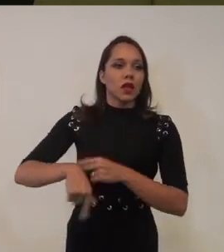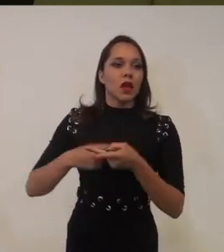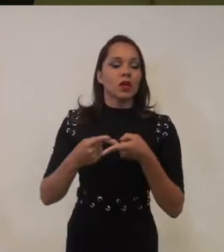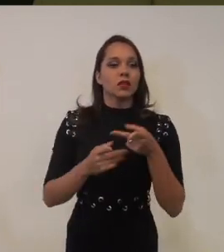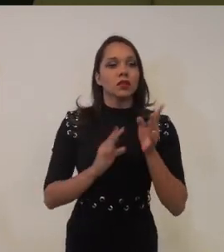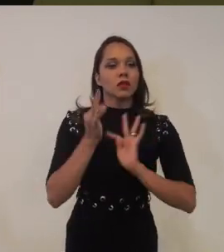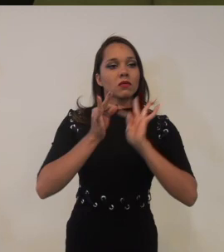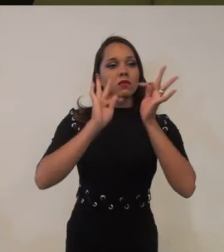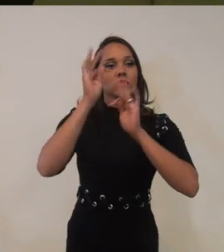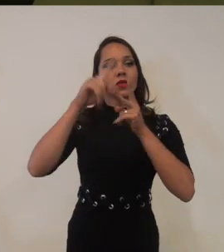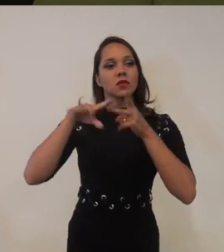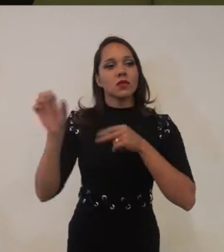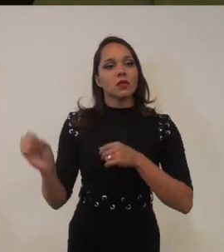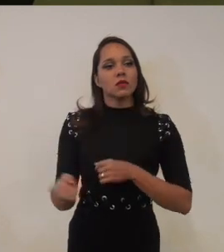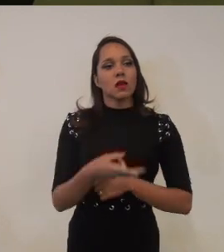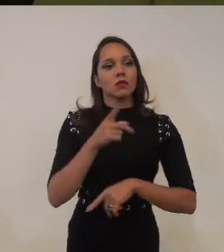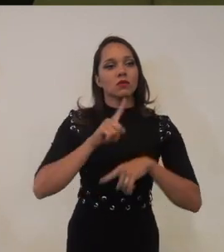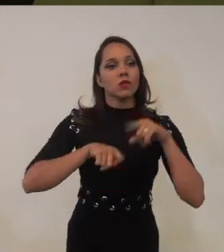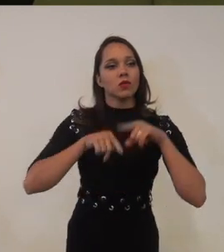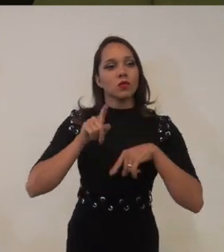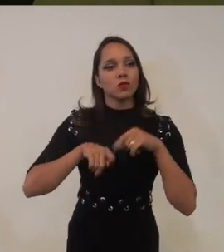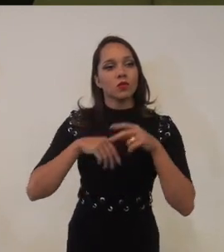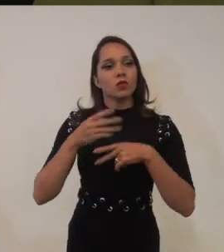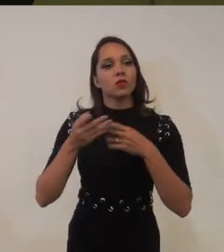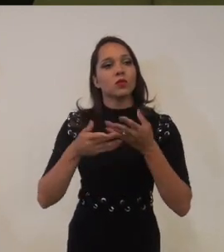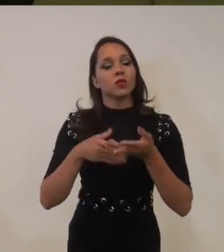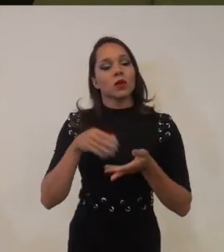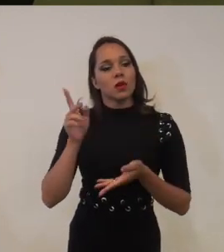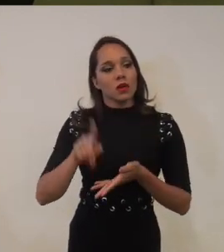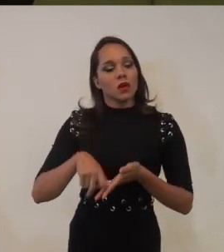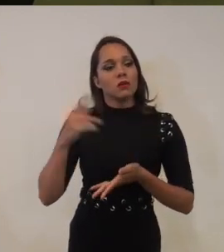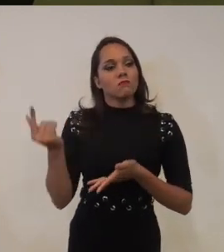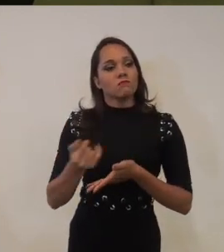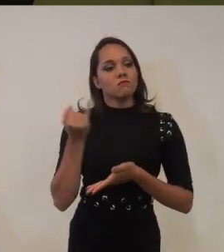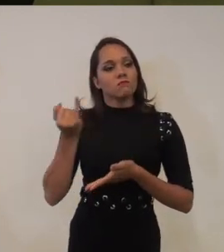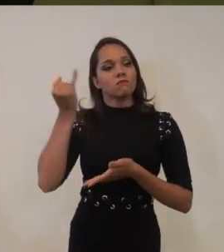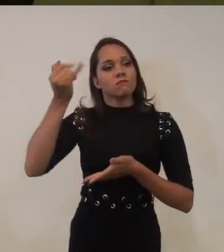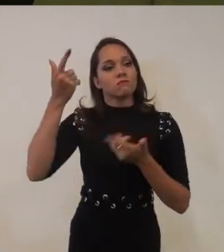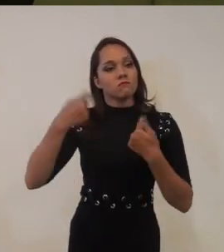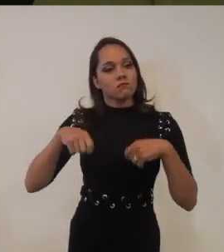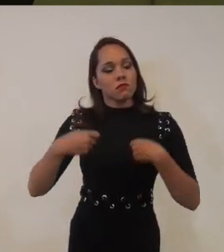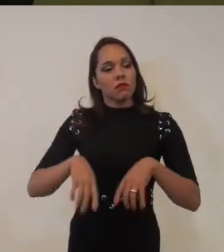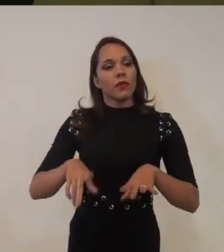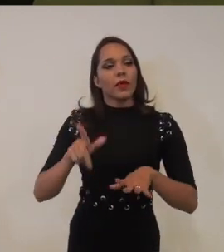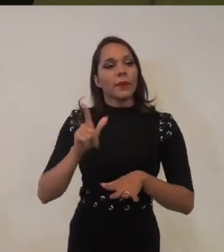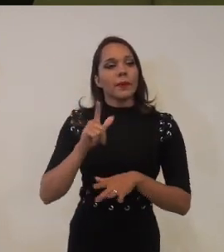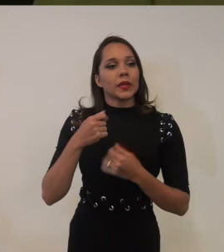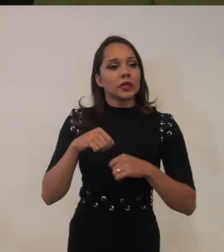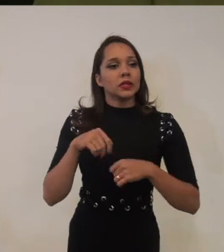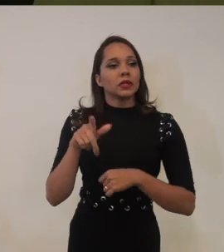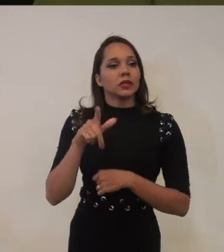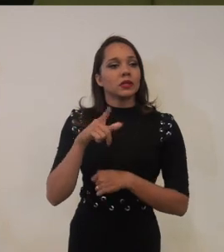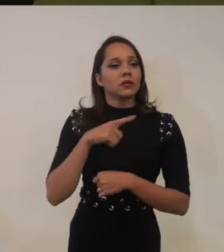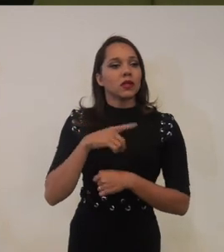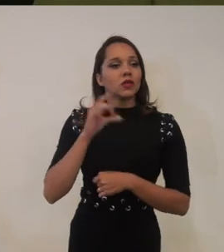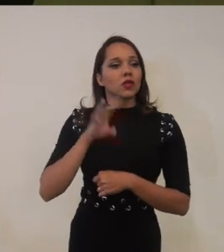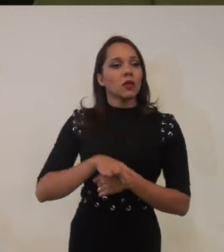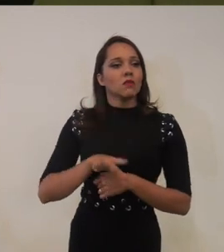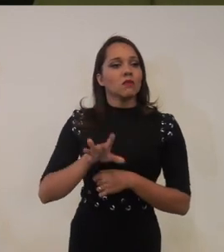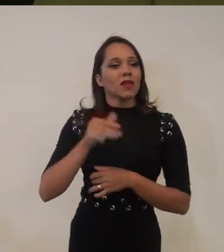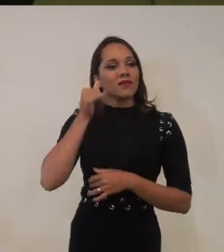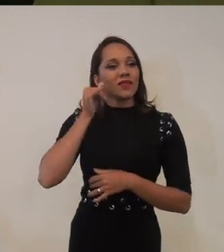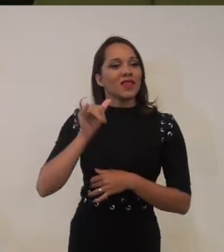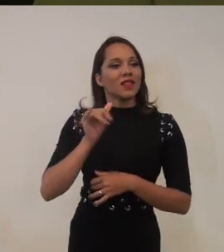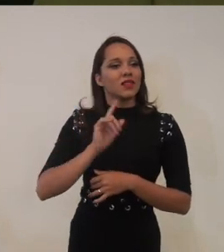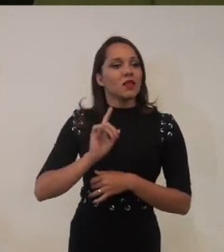tecnologias, novos produtos são necessários, e temos que ter para não ficarmos